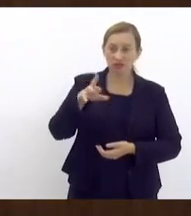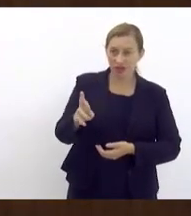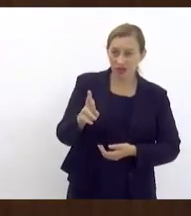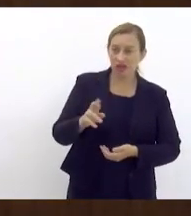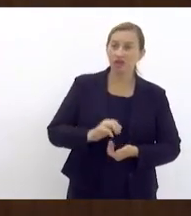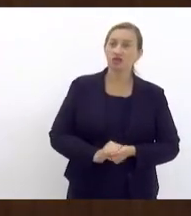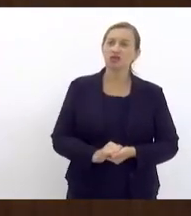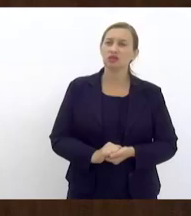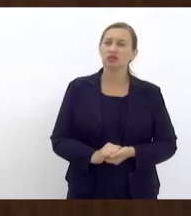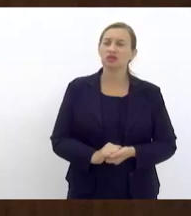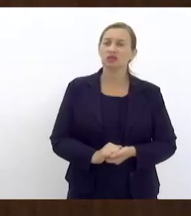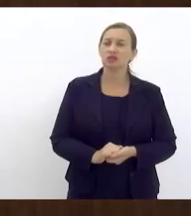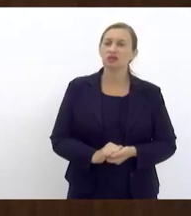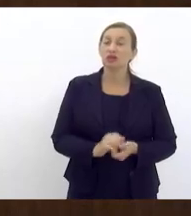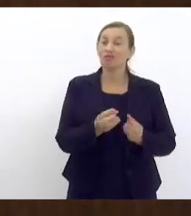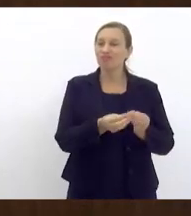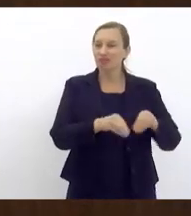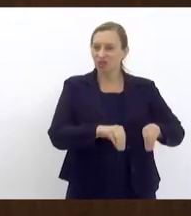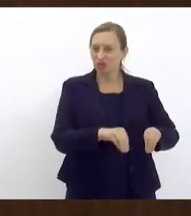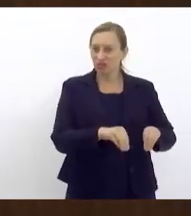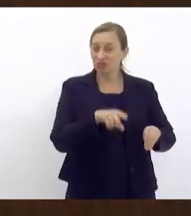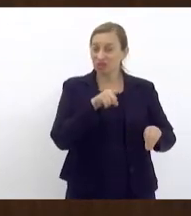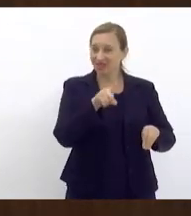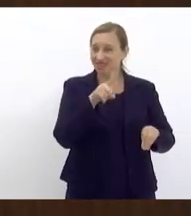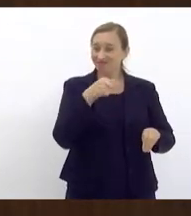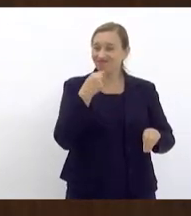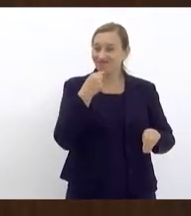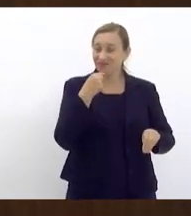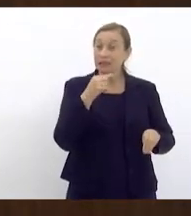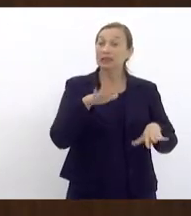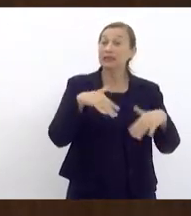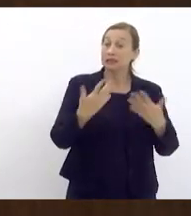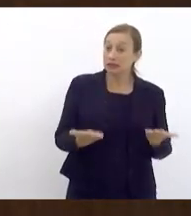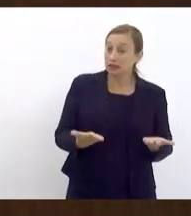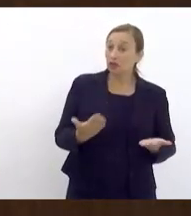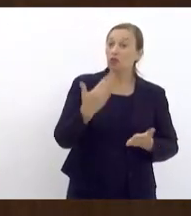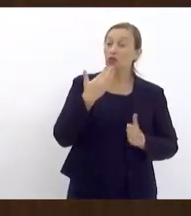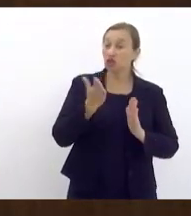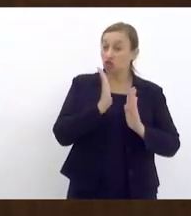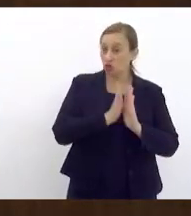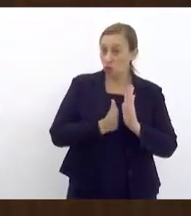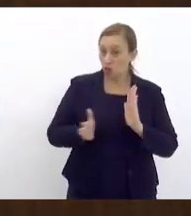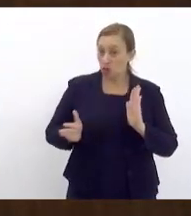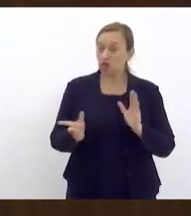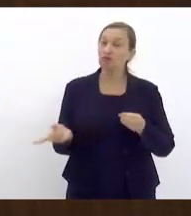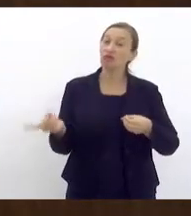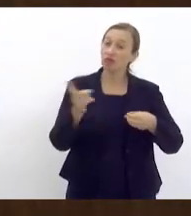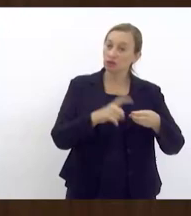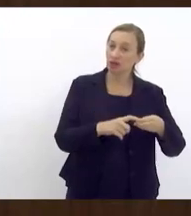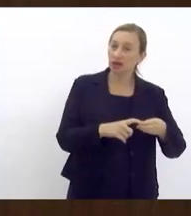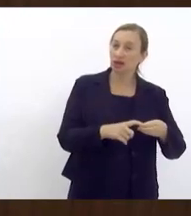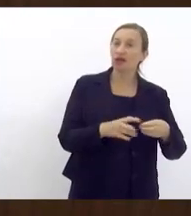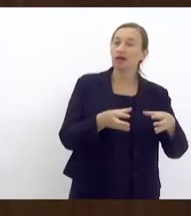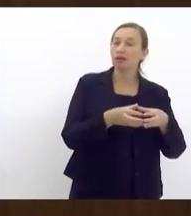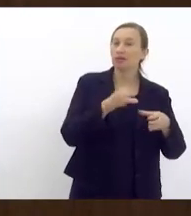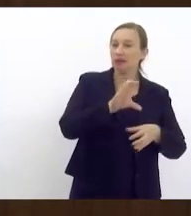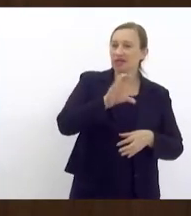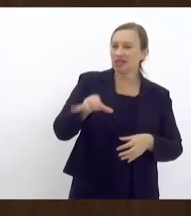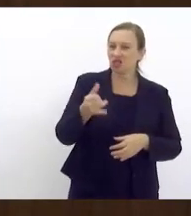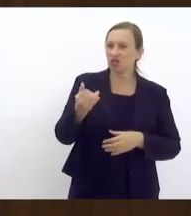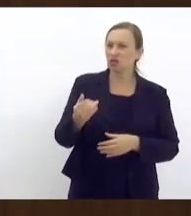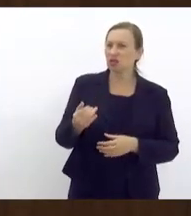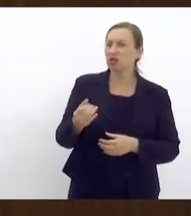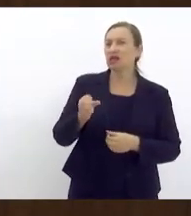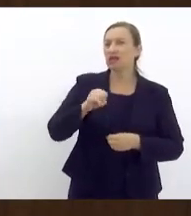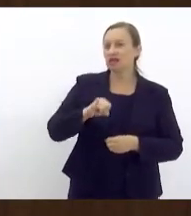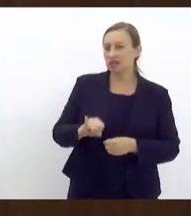eventual prejudicabilidade então vou fazer uma questão de ordem para ver se a gente volta para vossa excelência